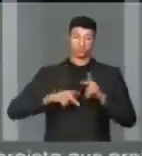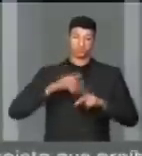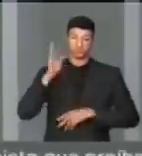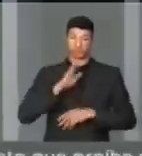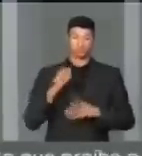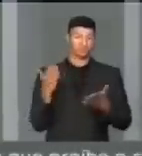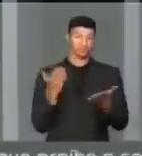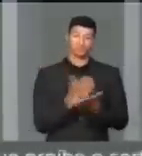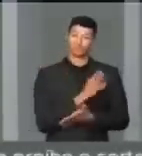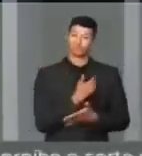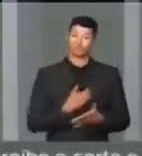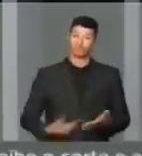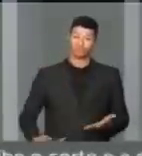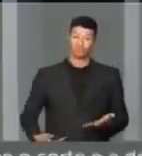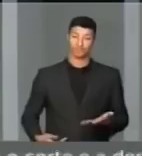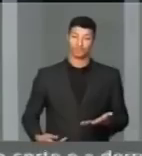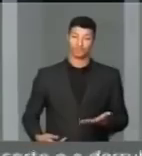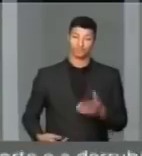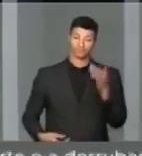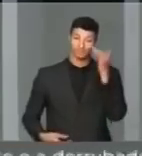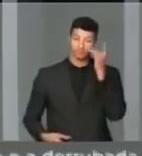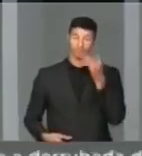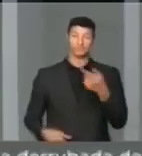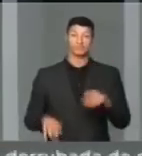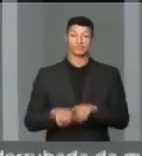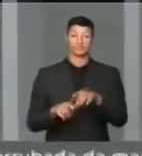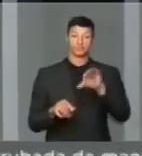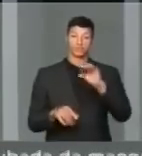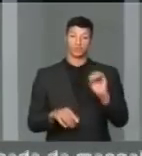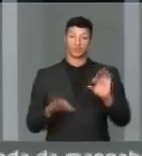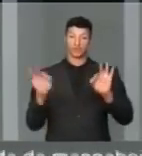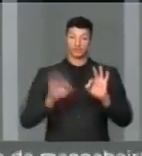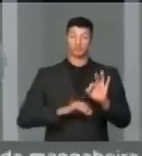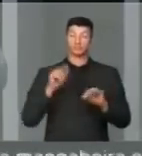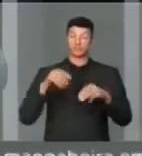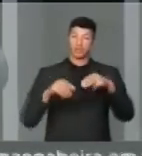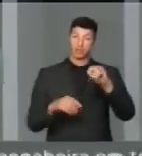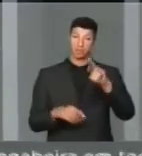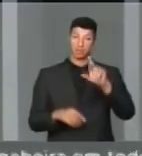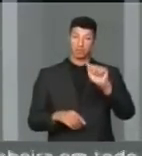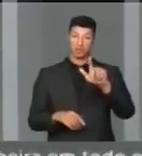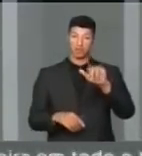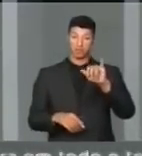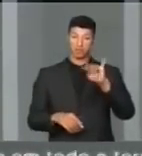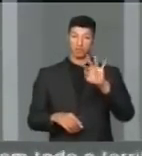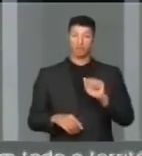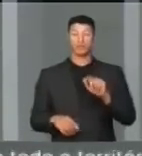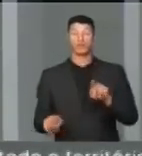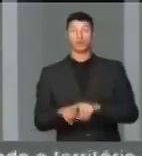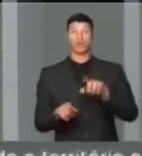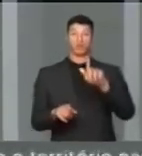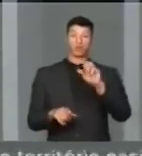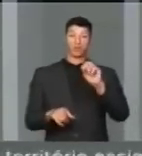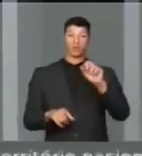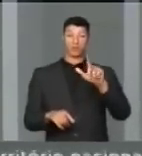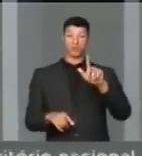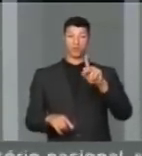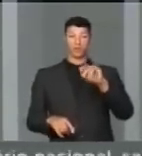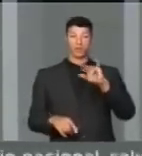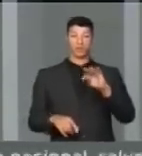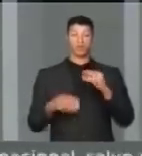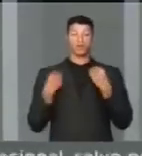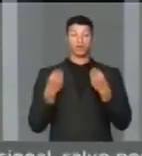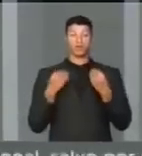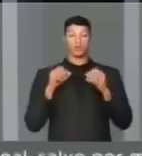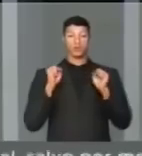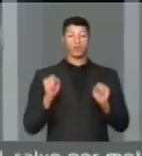não aprova o governo Dilma, então 90% dos brasileiros são moralistas e golpistas. Como